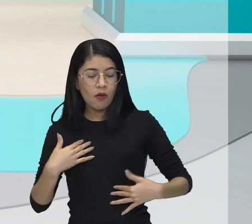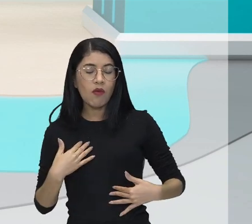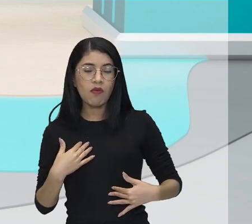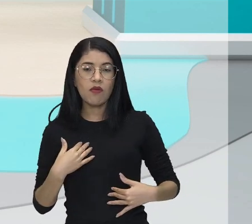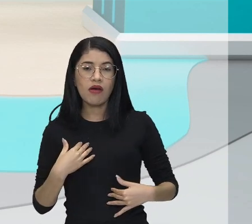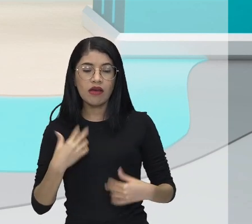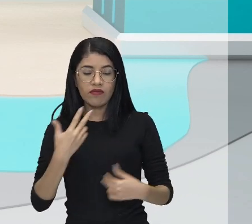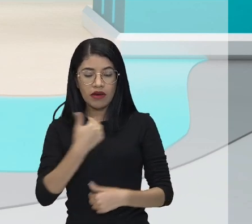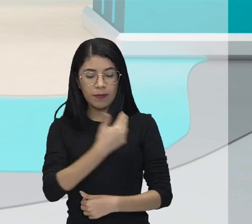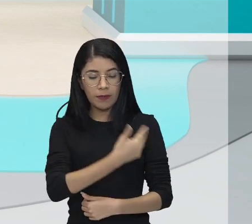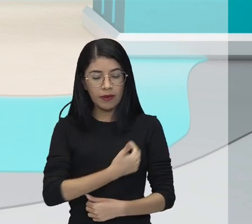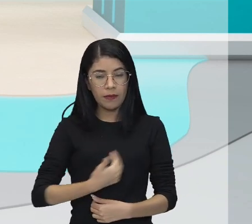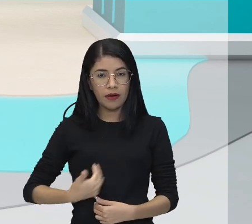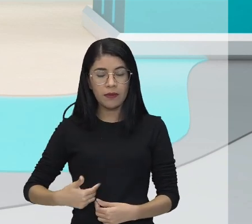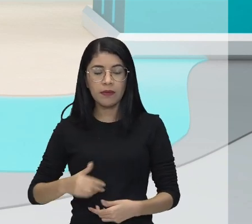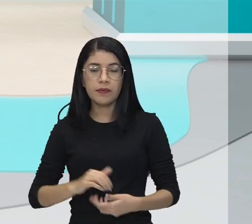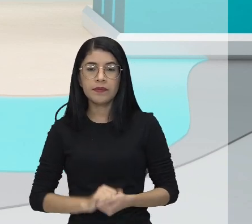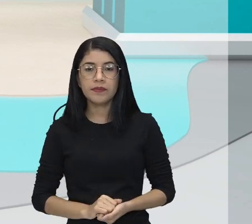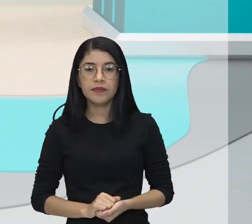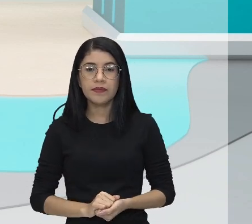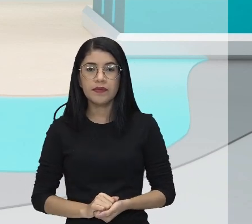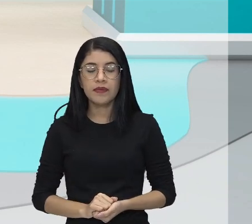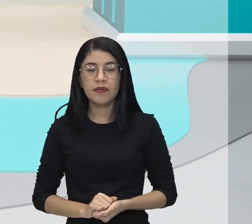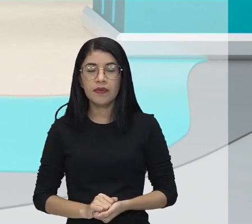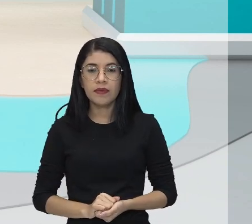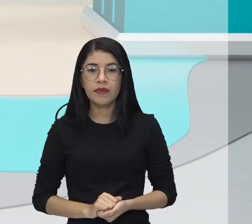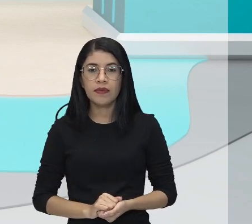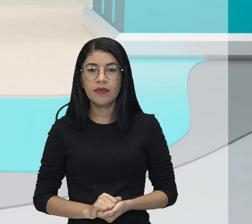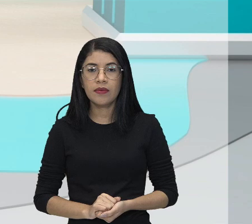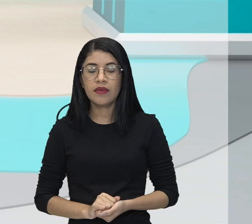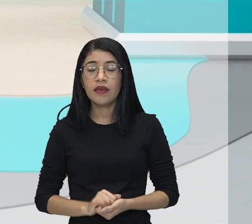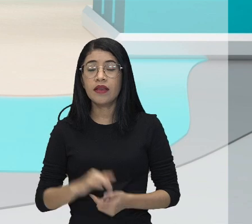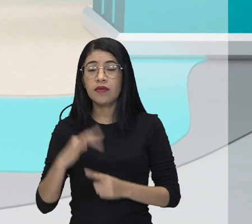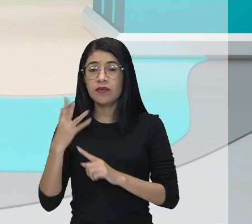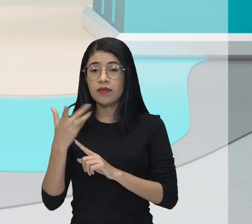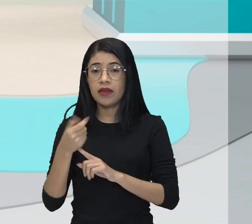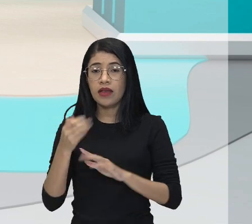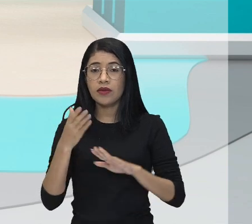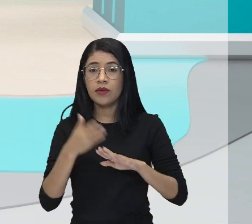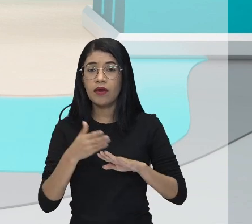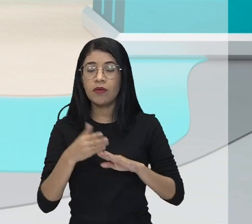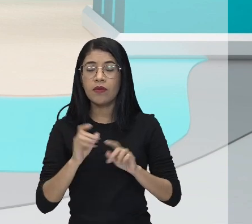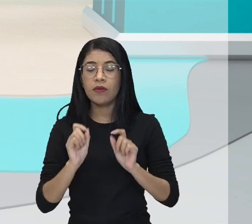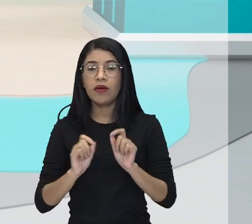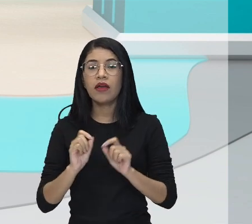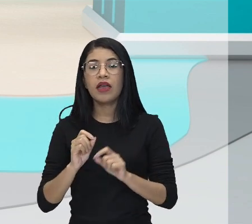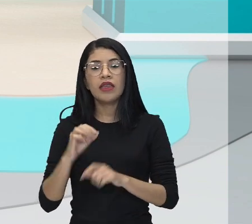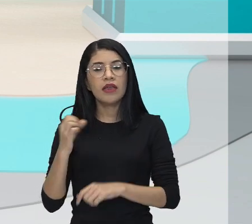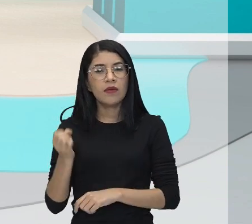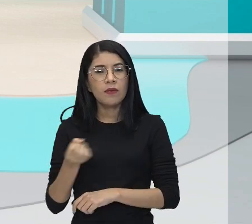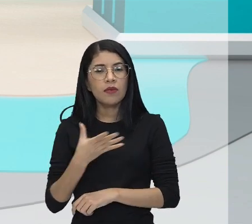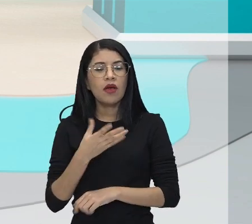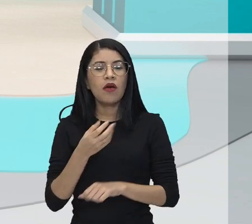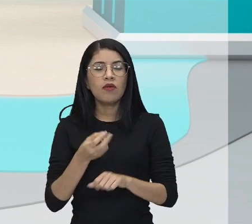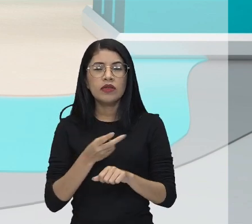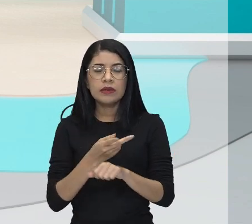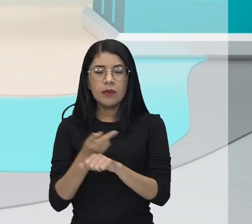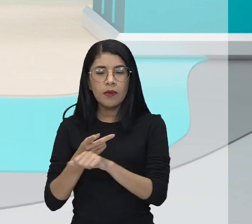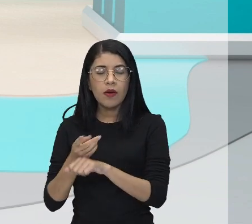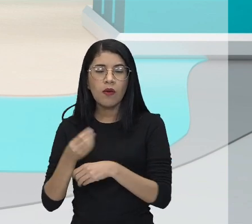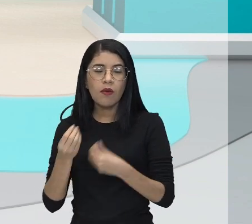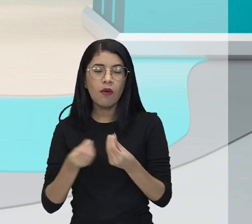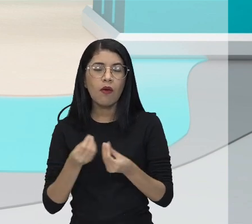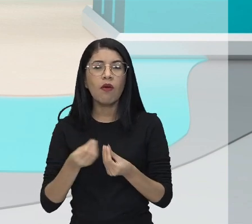suporte. Então, na arte contemporânea, o artista está sempre inovando, buscando novas